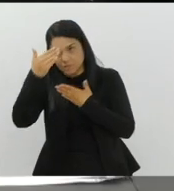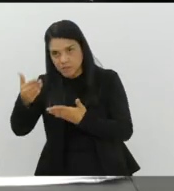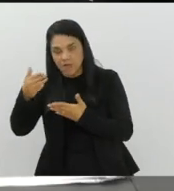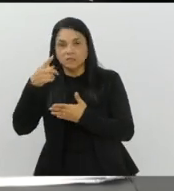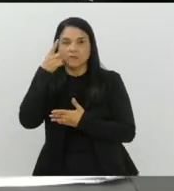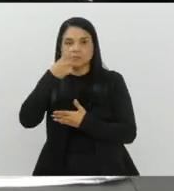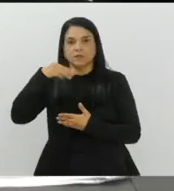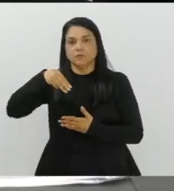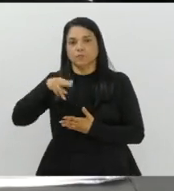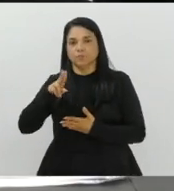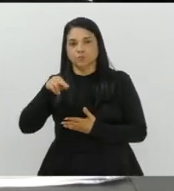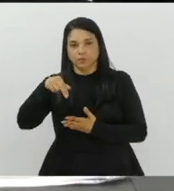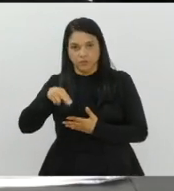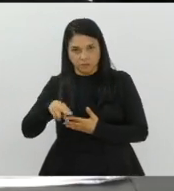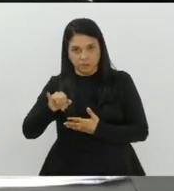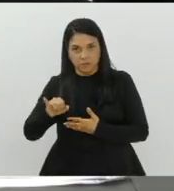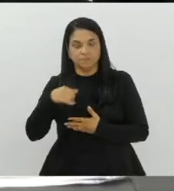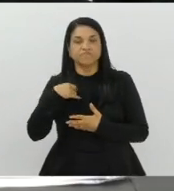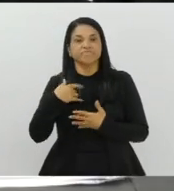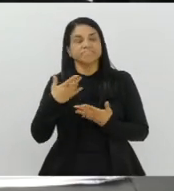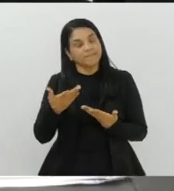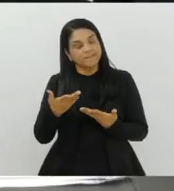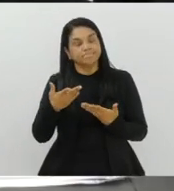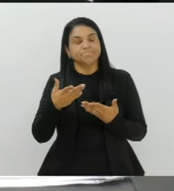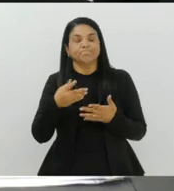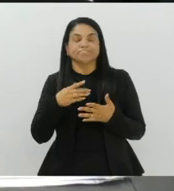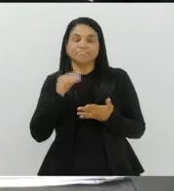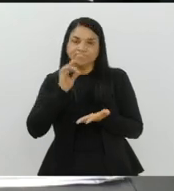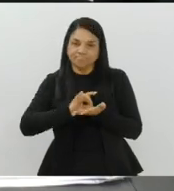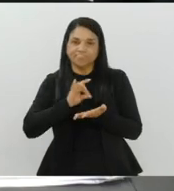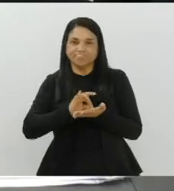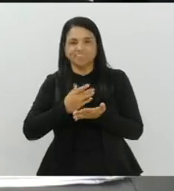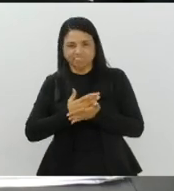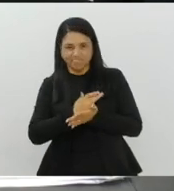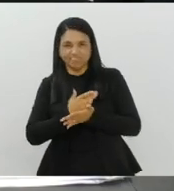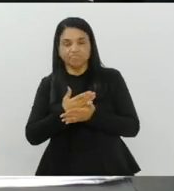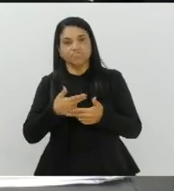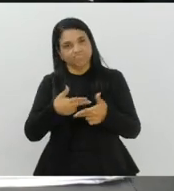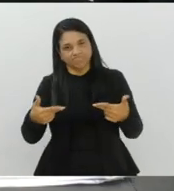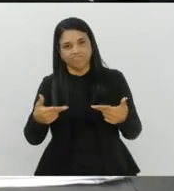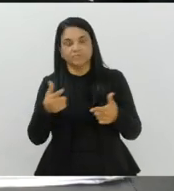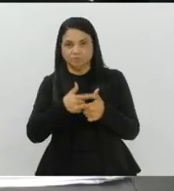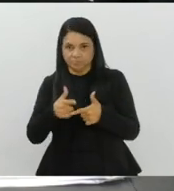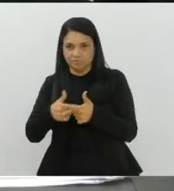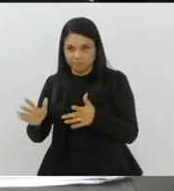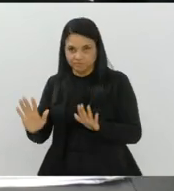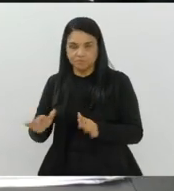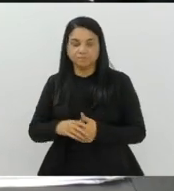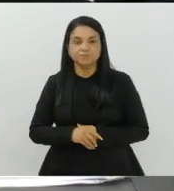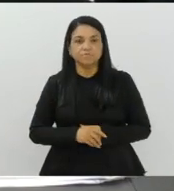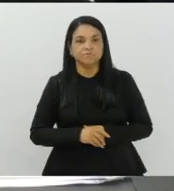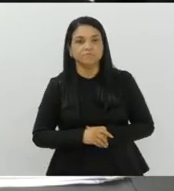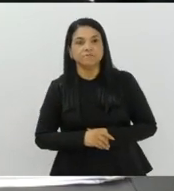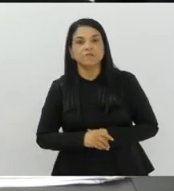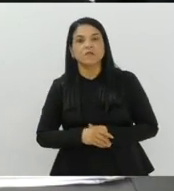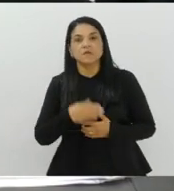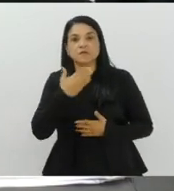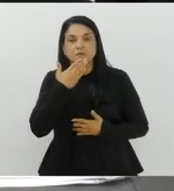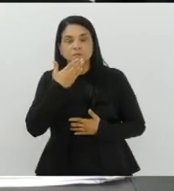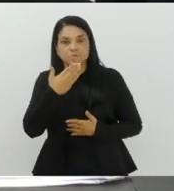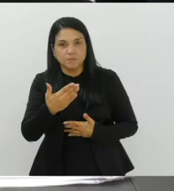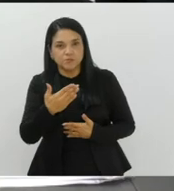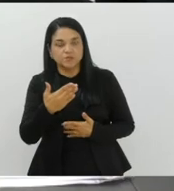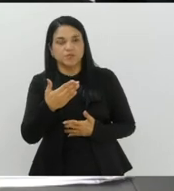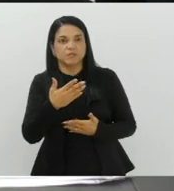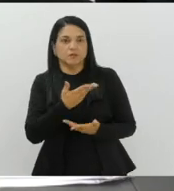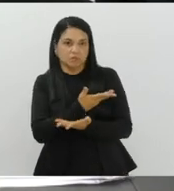tema complexo gera desconforto. Eu quero pedir então agora, mais uma vez, a todos, e vou inverter um